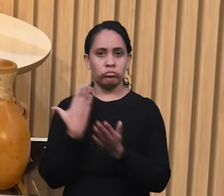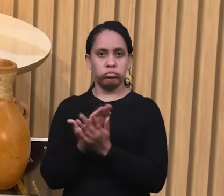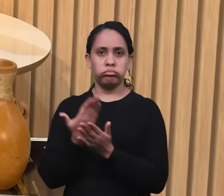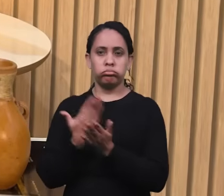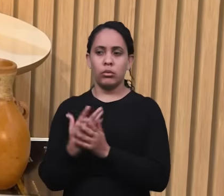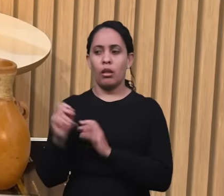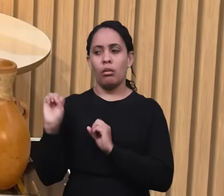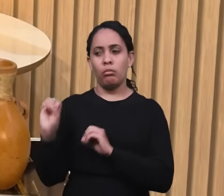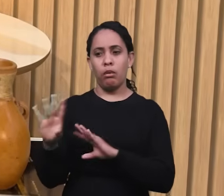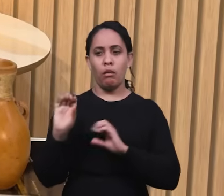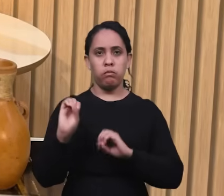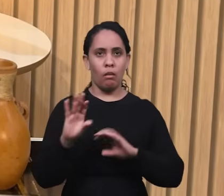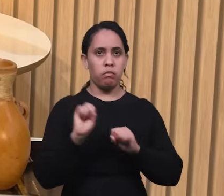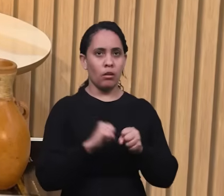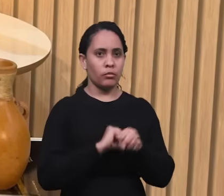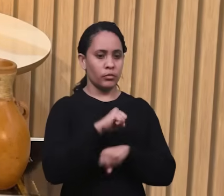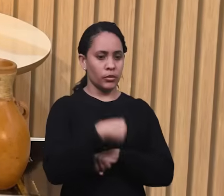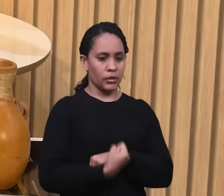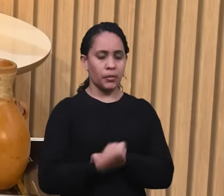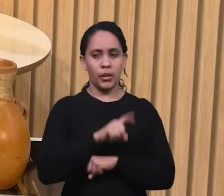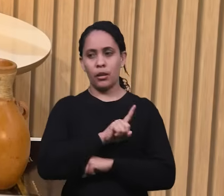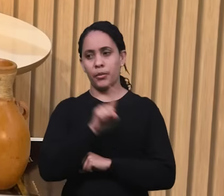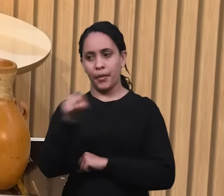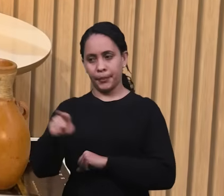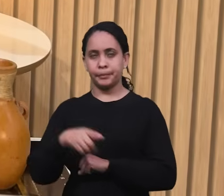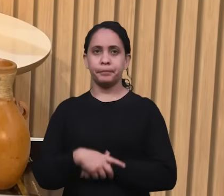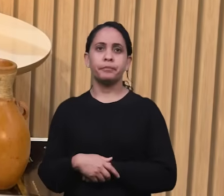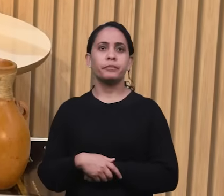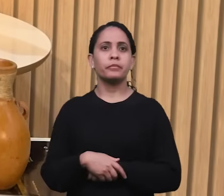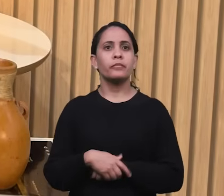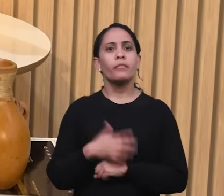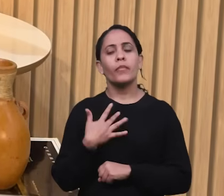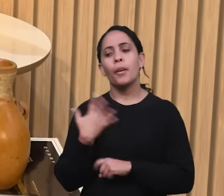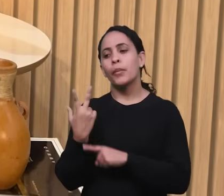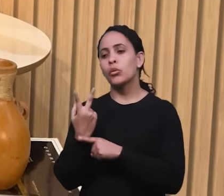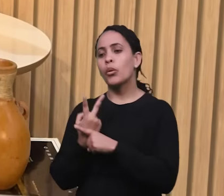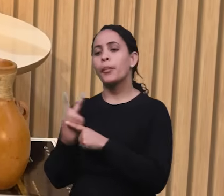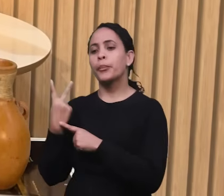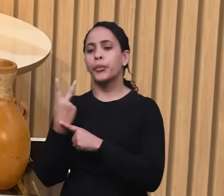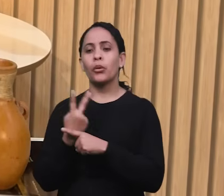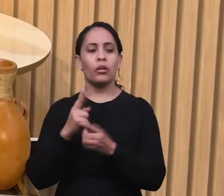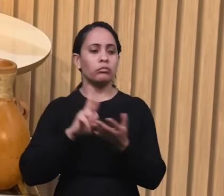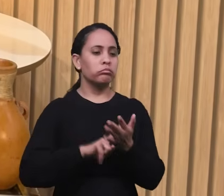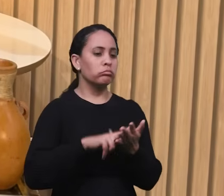Índia. E ele começou a procurar tradutores da língua